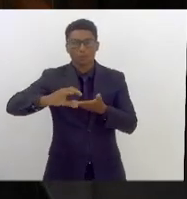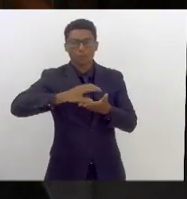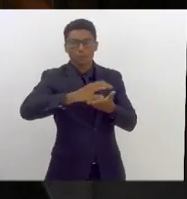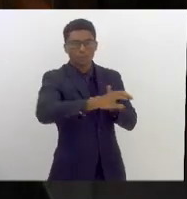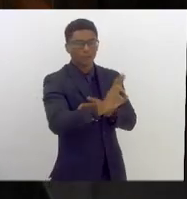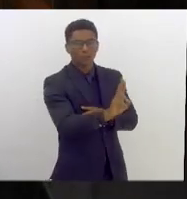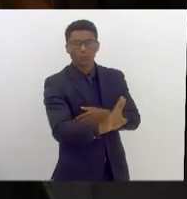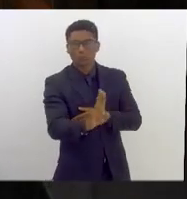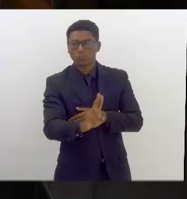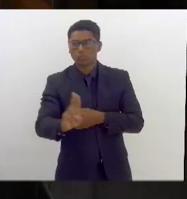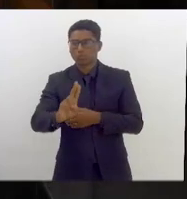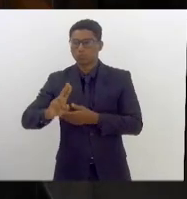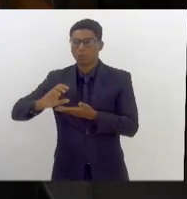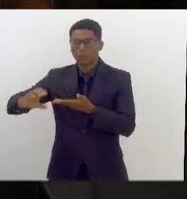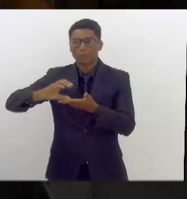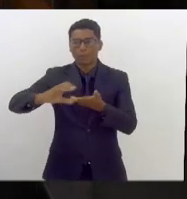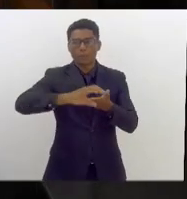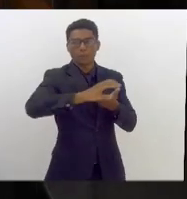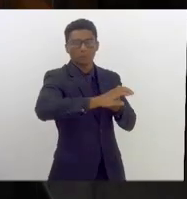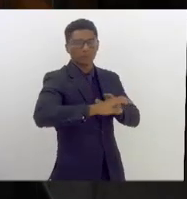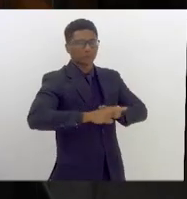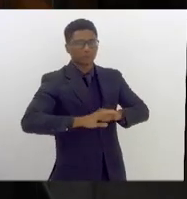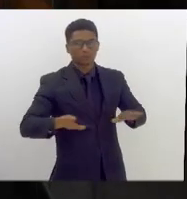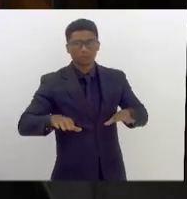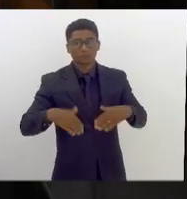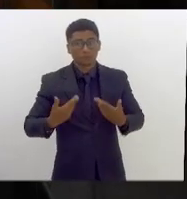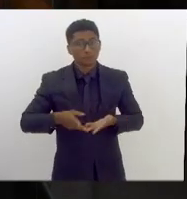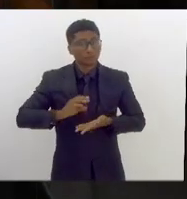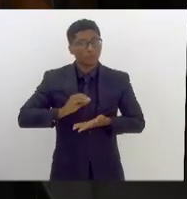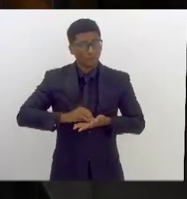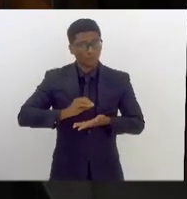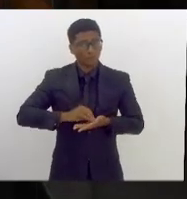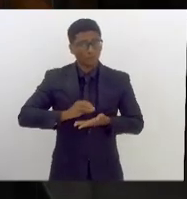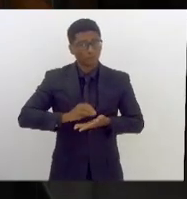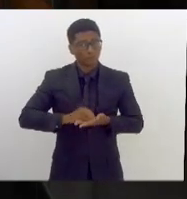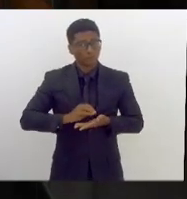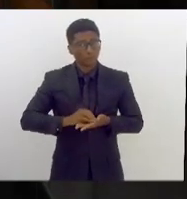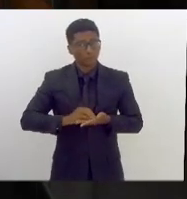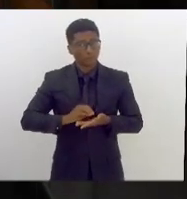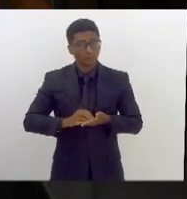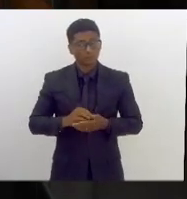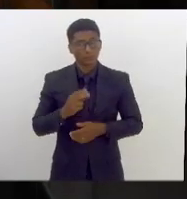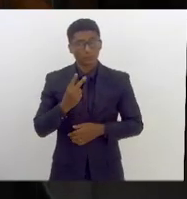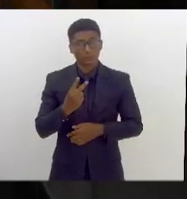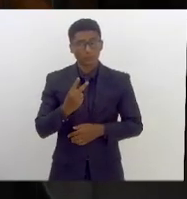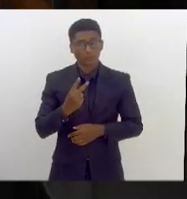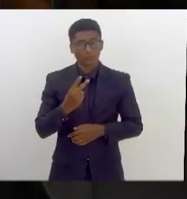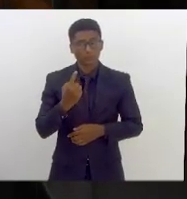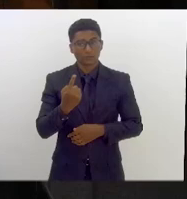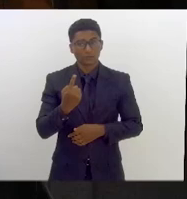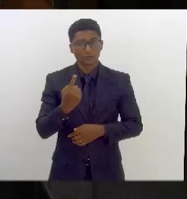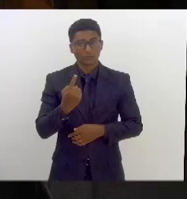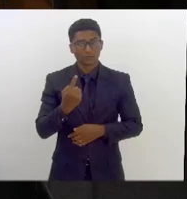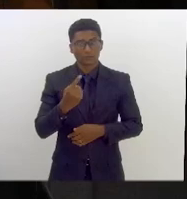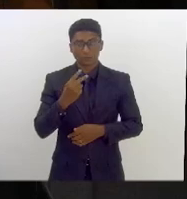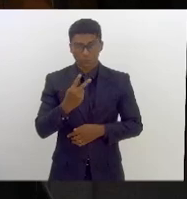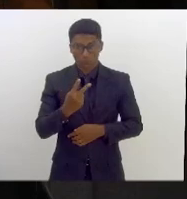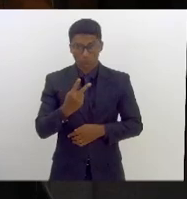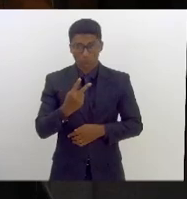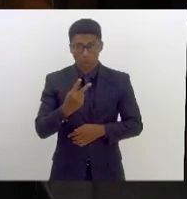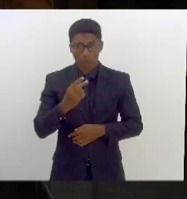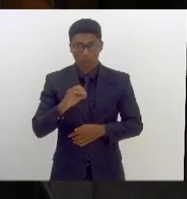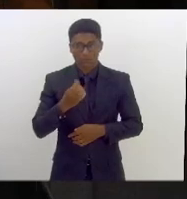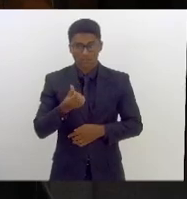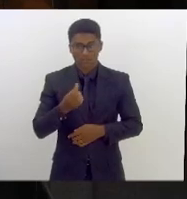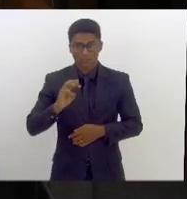milhões. Por via de consequência, ainda falta demonstrar os outros 206 milhões de